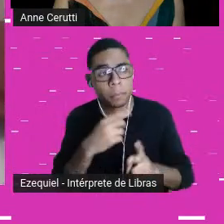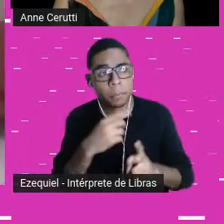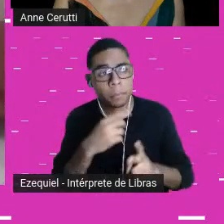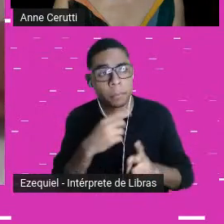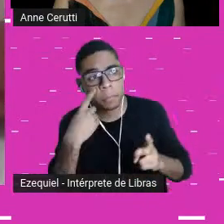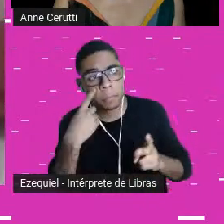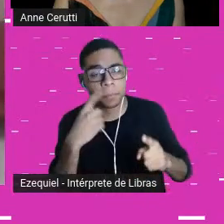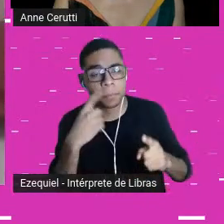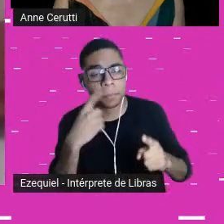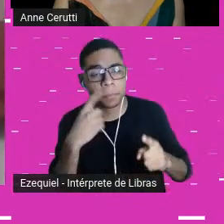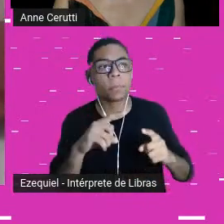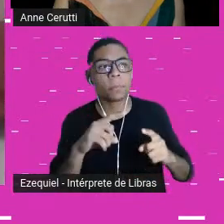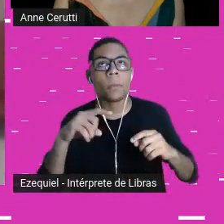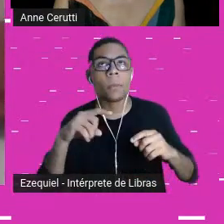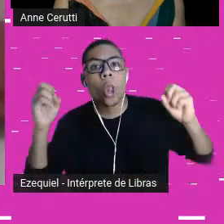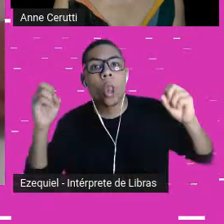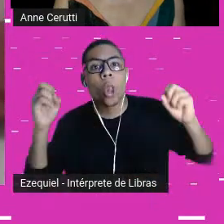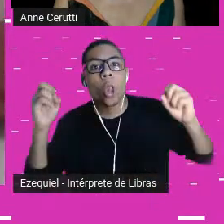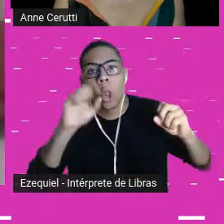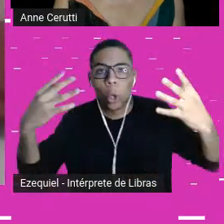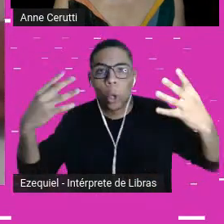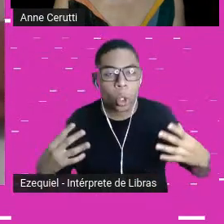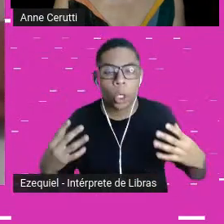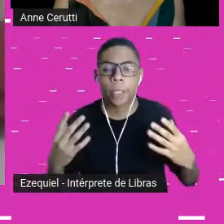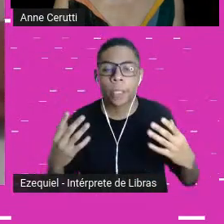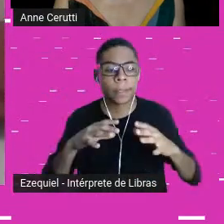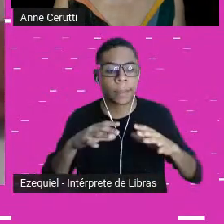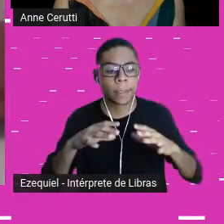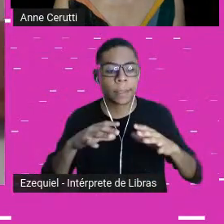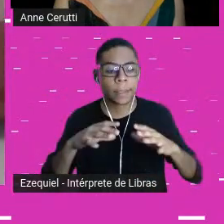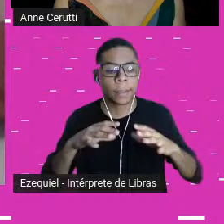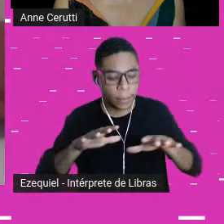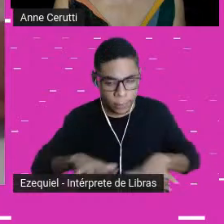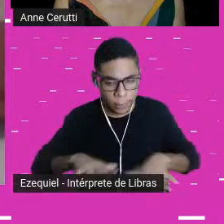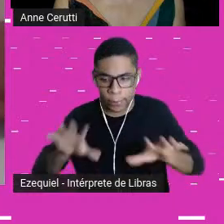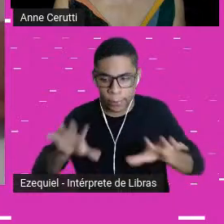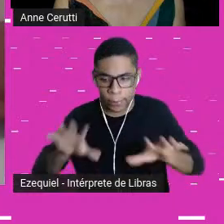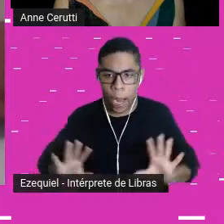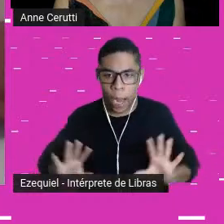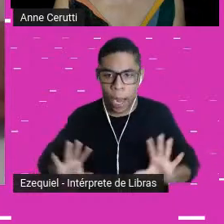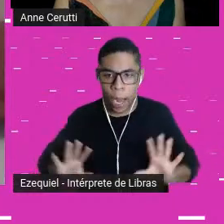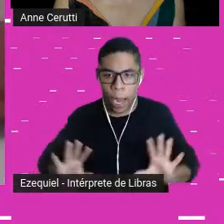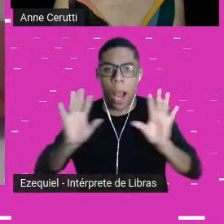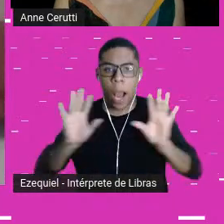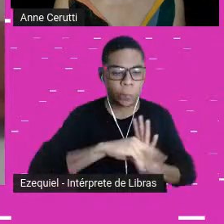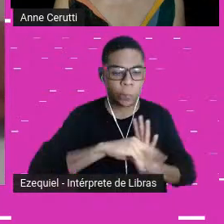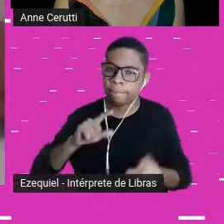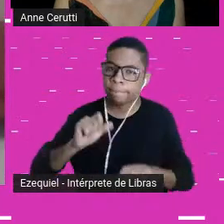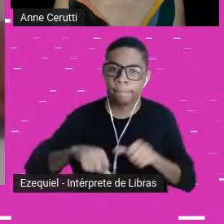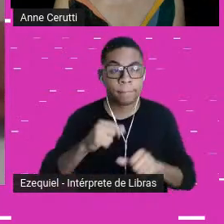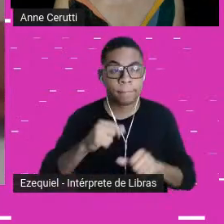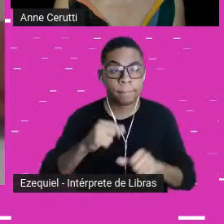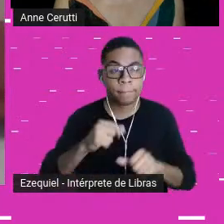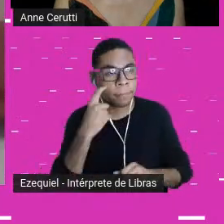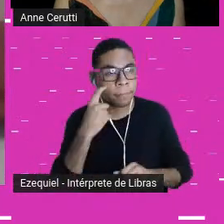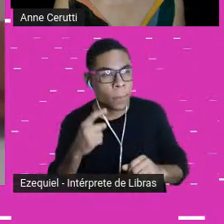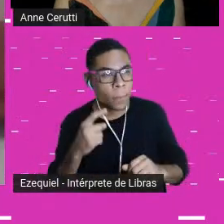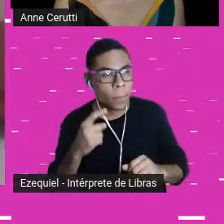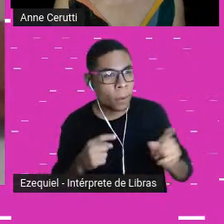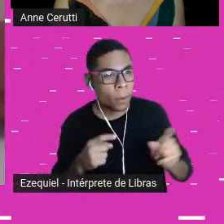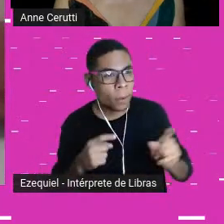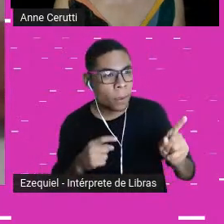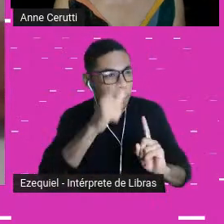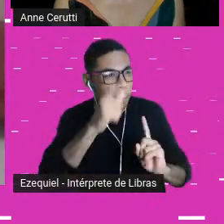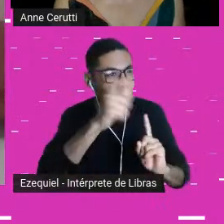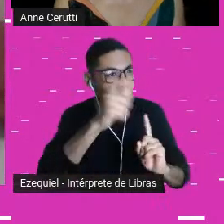sempre o máximo que podia das personagens e dos intérpretes e das